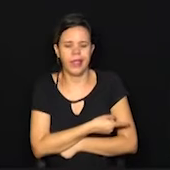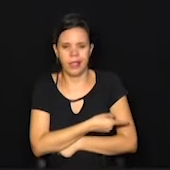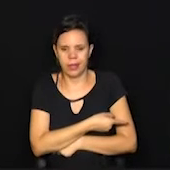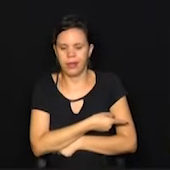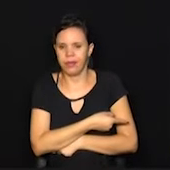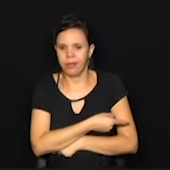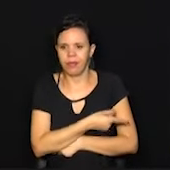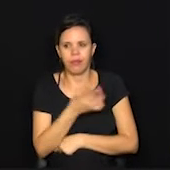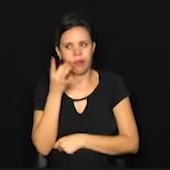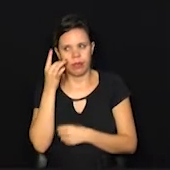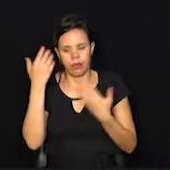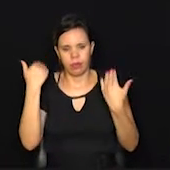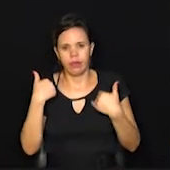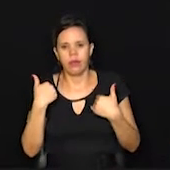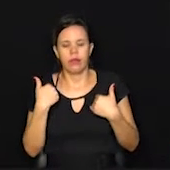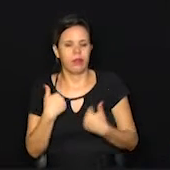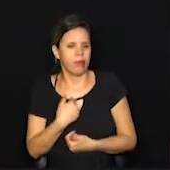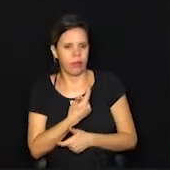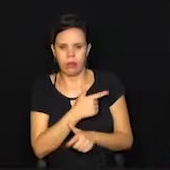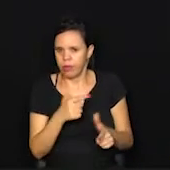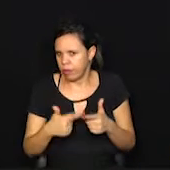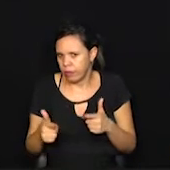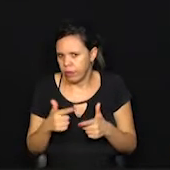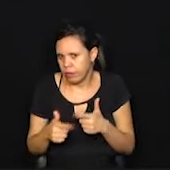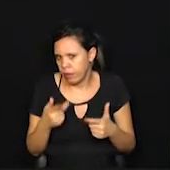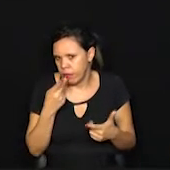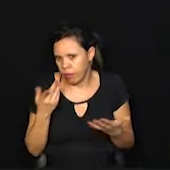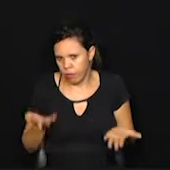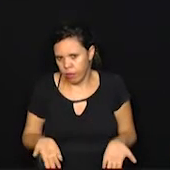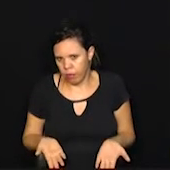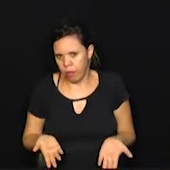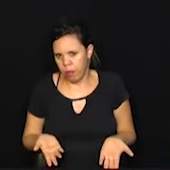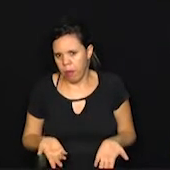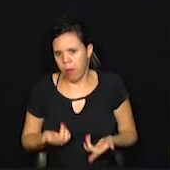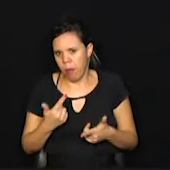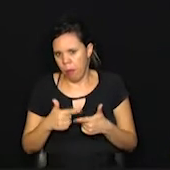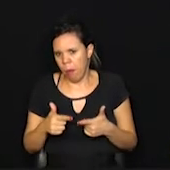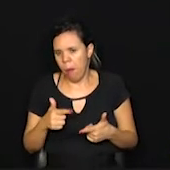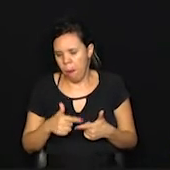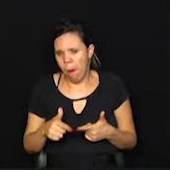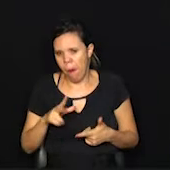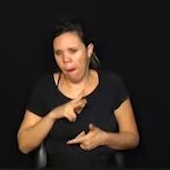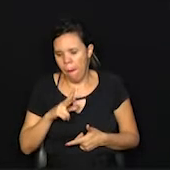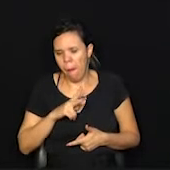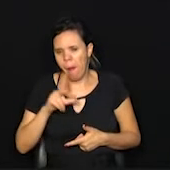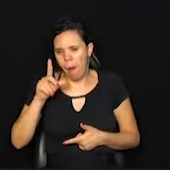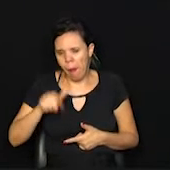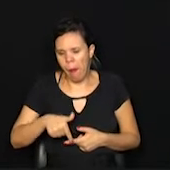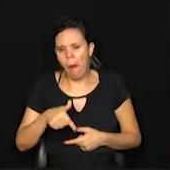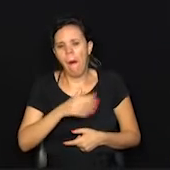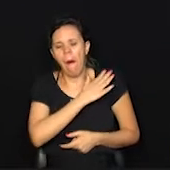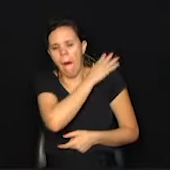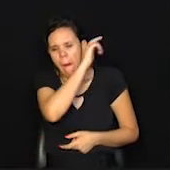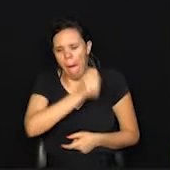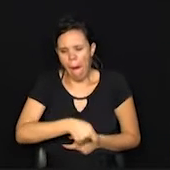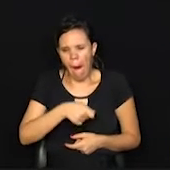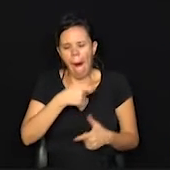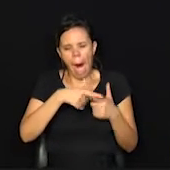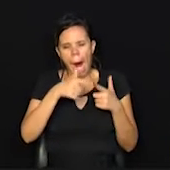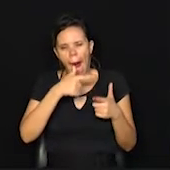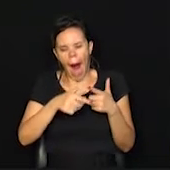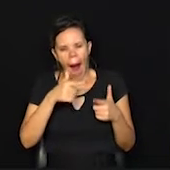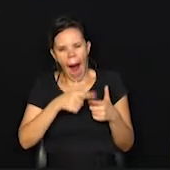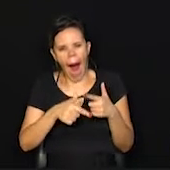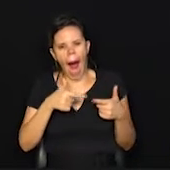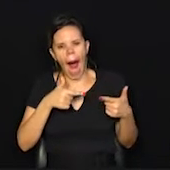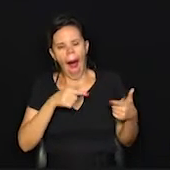pessoalmente e eu não tenho nenhum problema em falar isso eu tenho problema pessoal com a ditadura tem um problema pessoal com